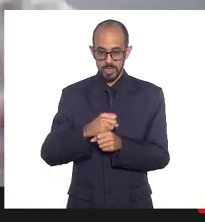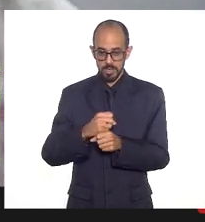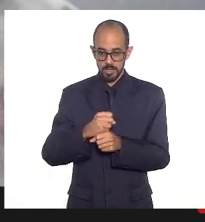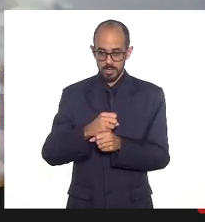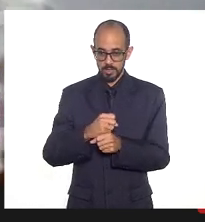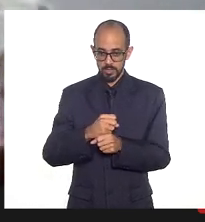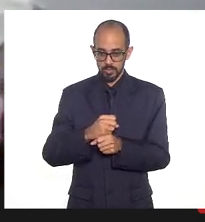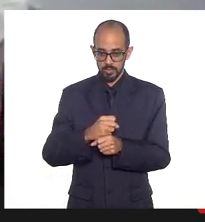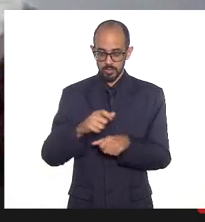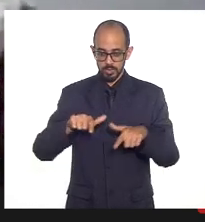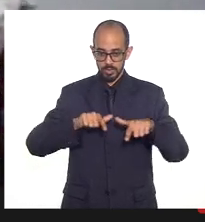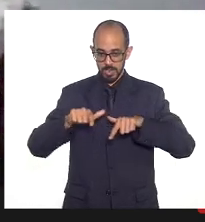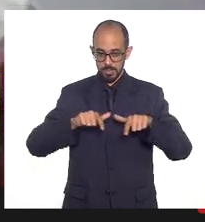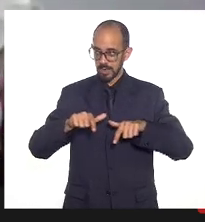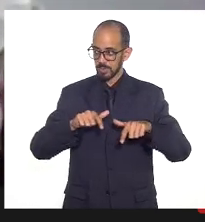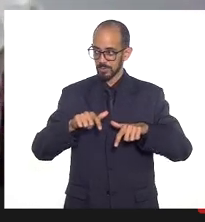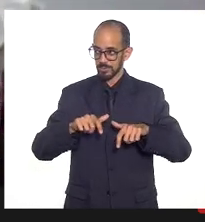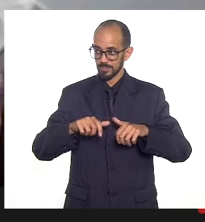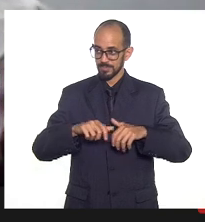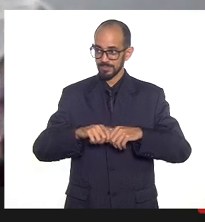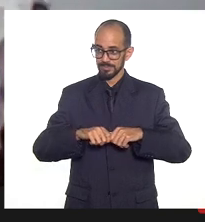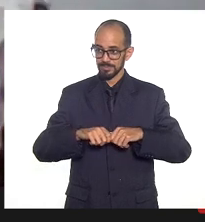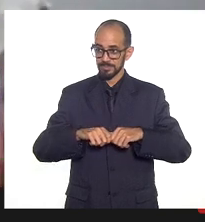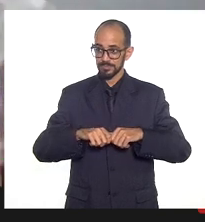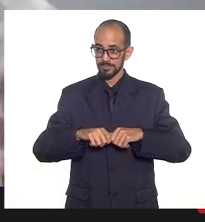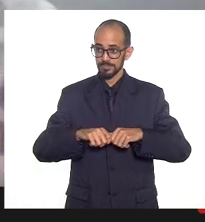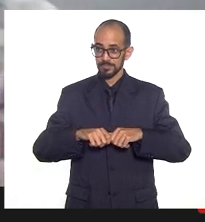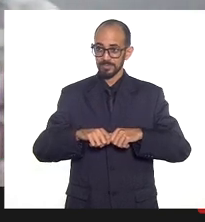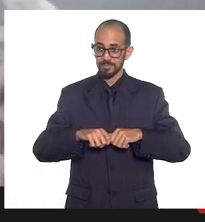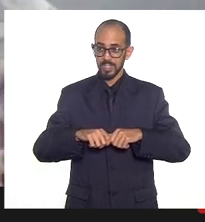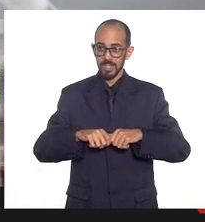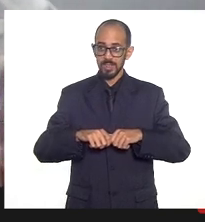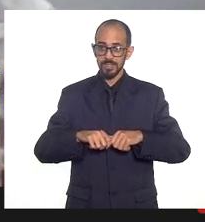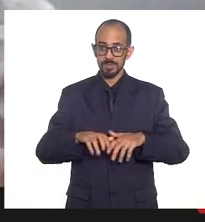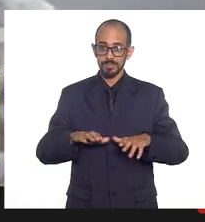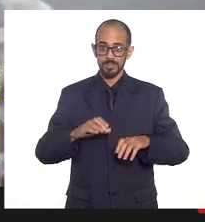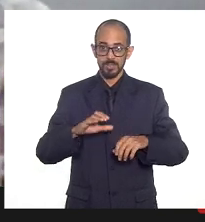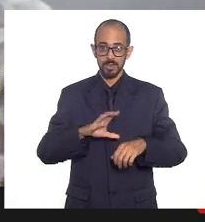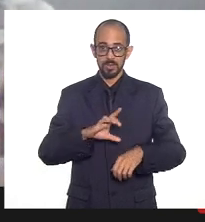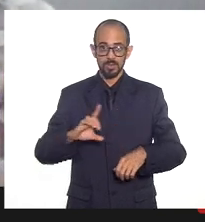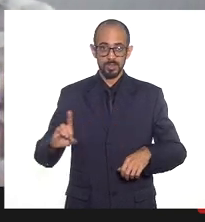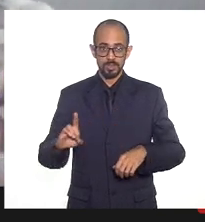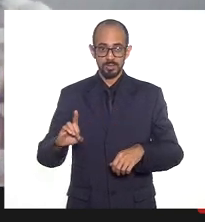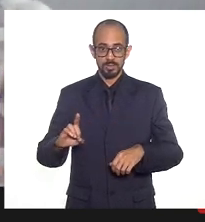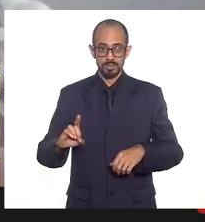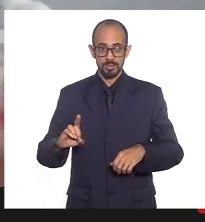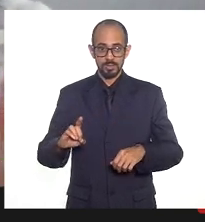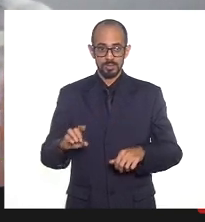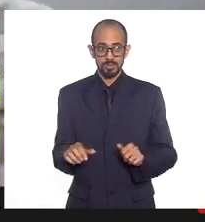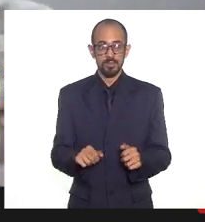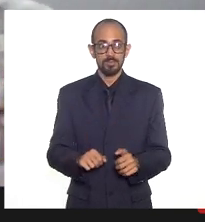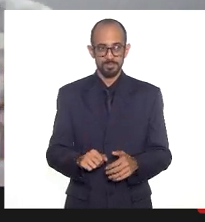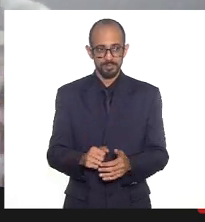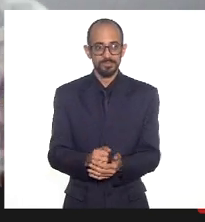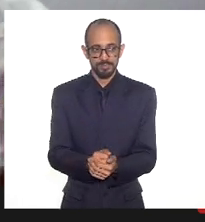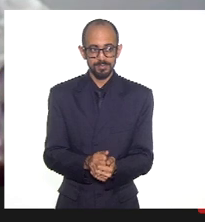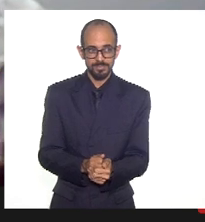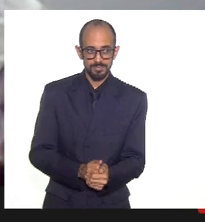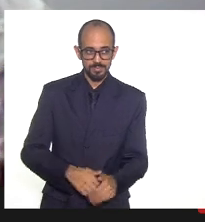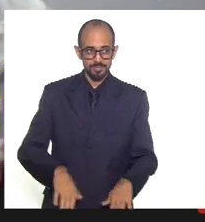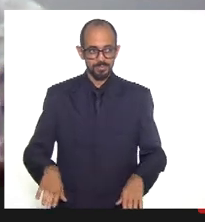formalização. Quando ele se constituiu com a primeira coordenação, com um programa, primeiro programa, primeiro plano